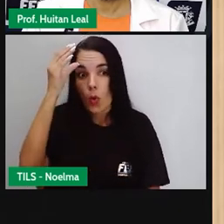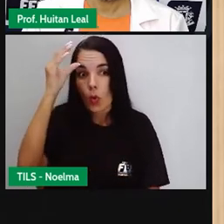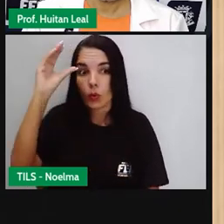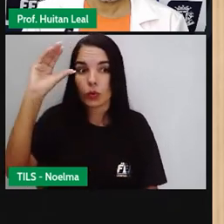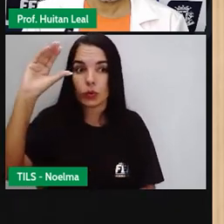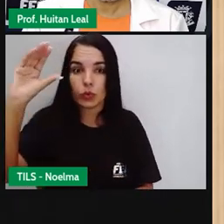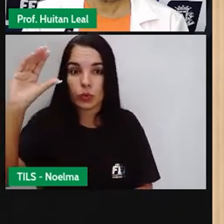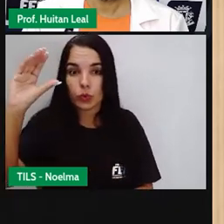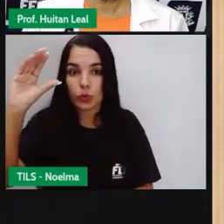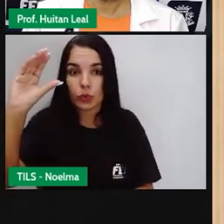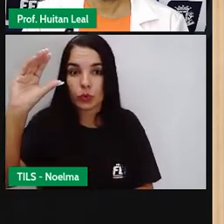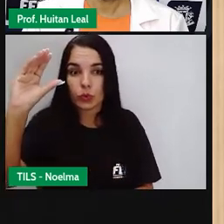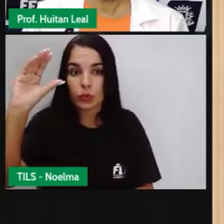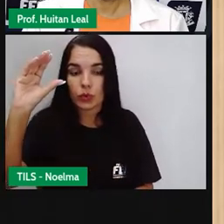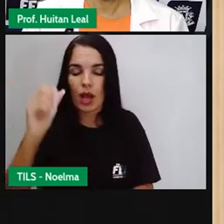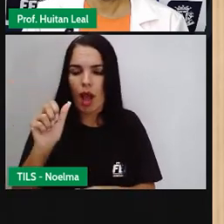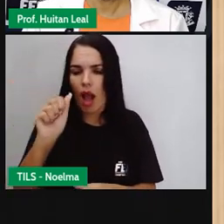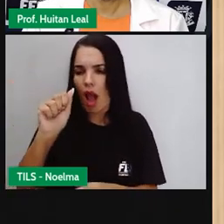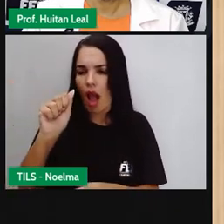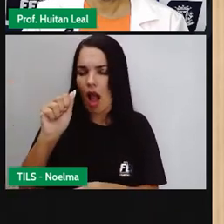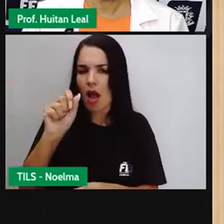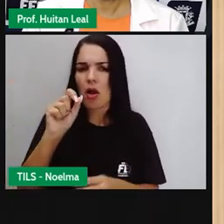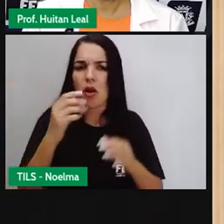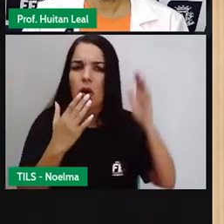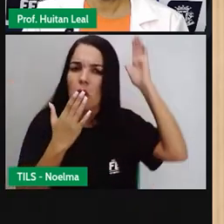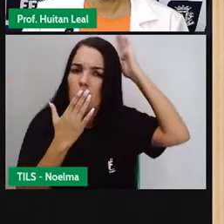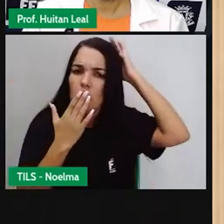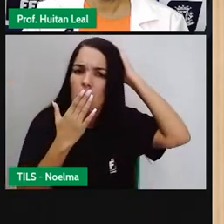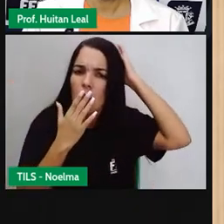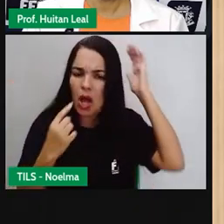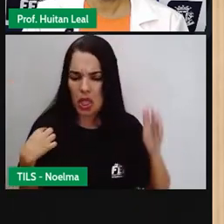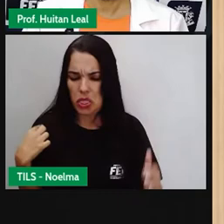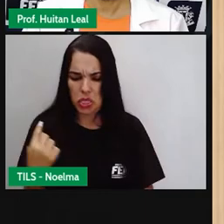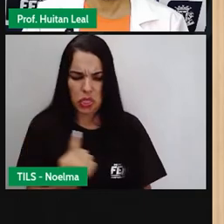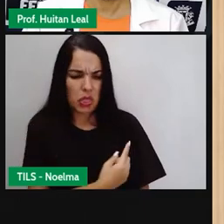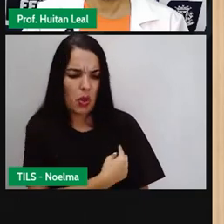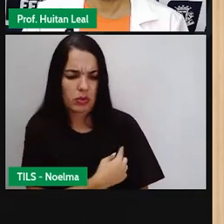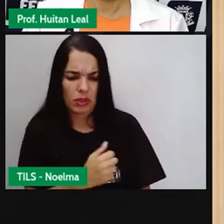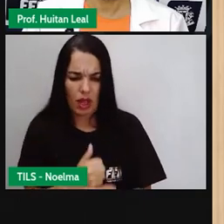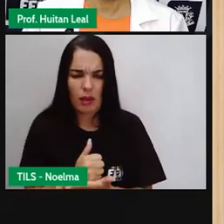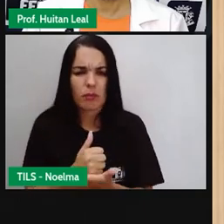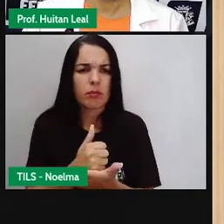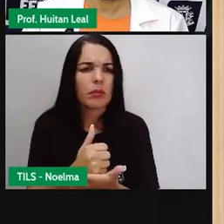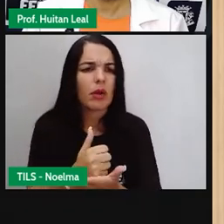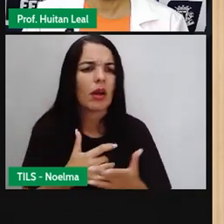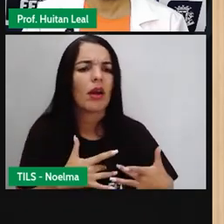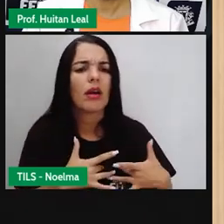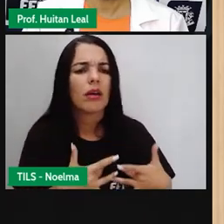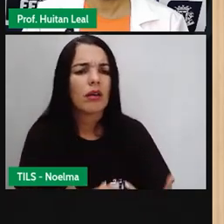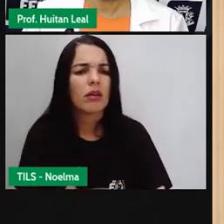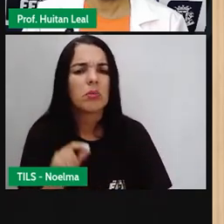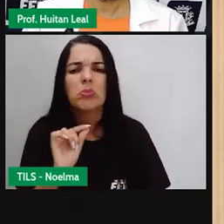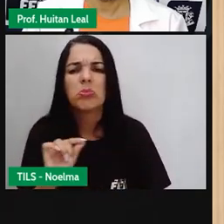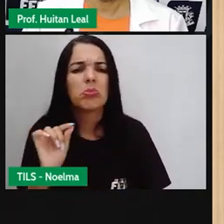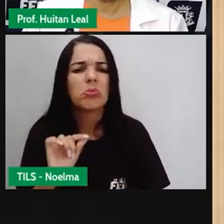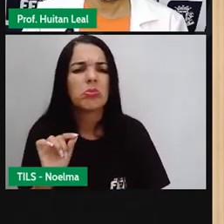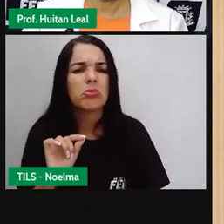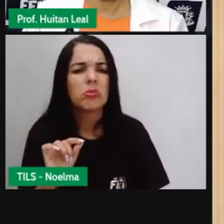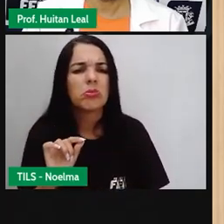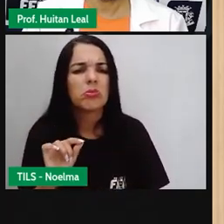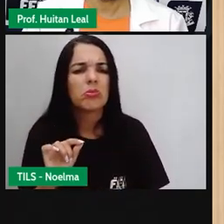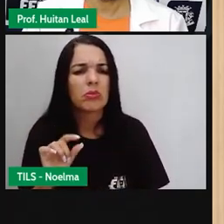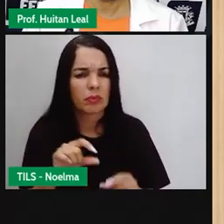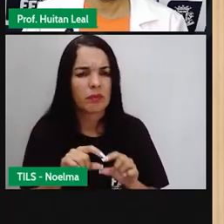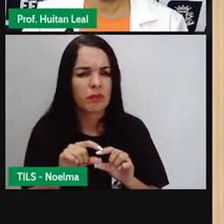cultura a com indígenas, nosso os contribui. Isso pode ser considerado uma